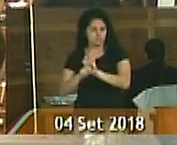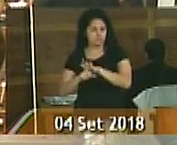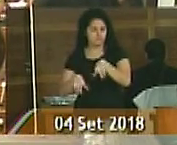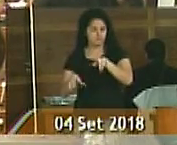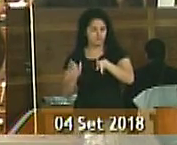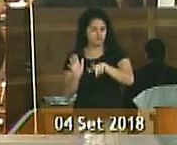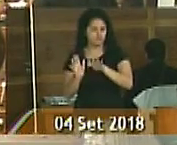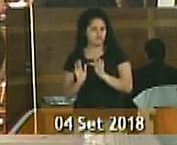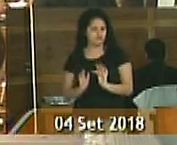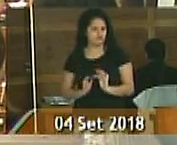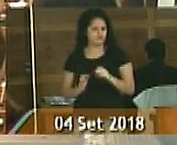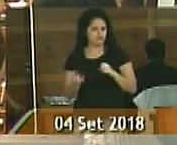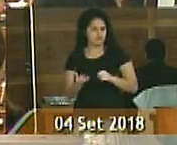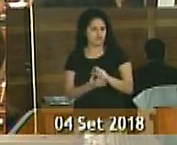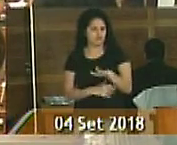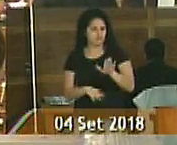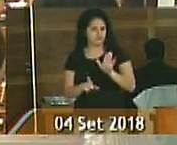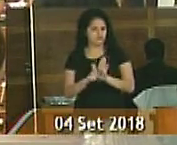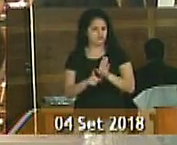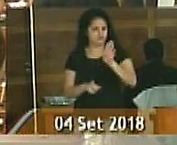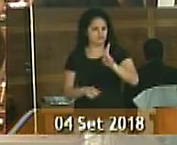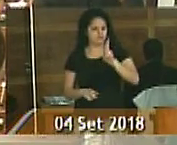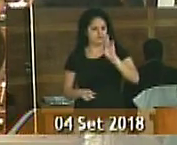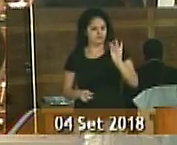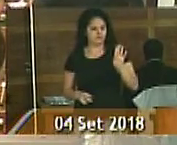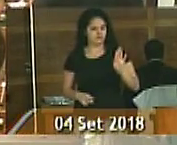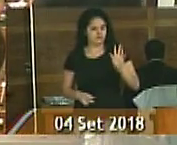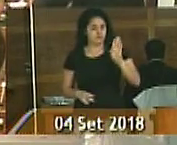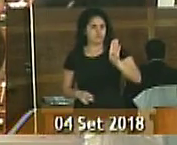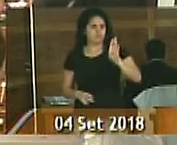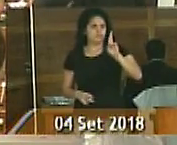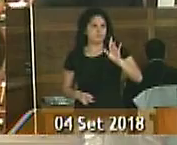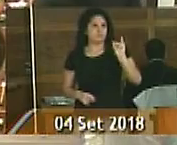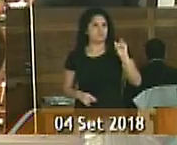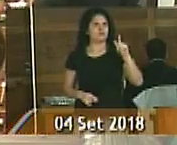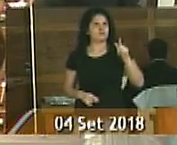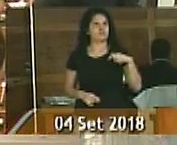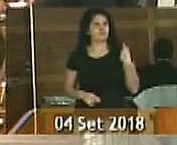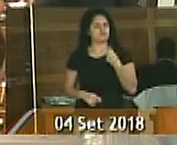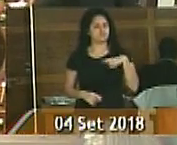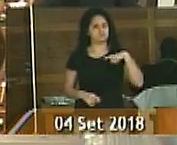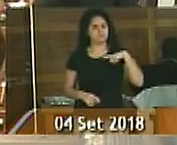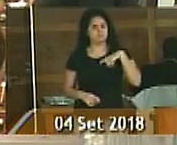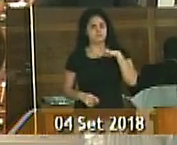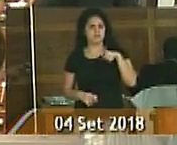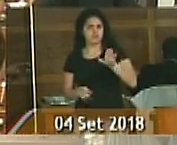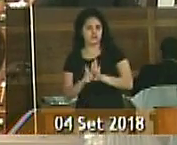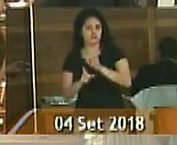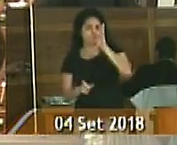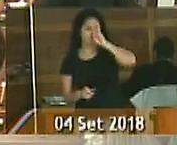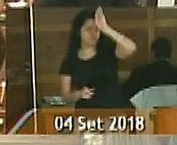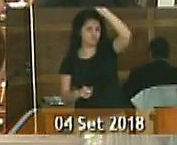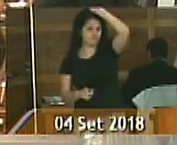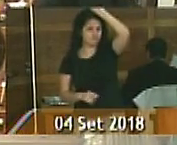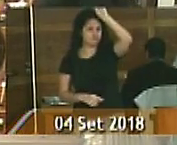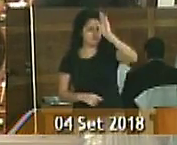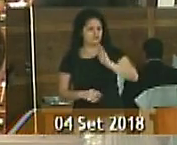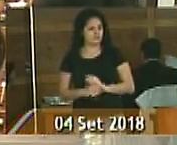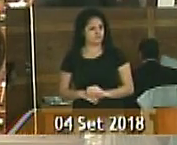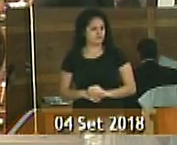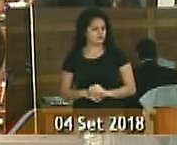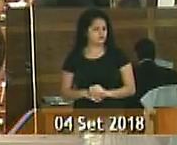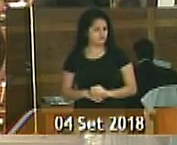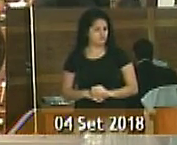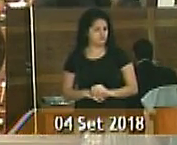para a criação de uma lei dos brigadistas ambientais. Hoje nós temos a lei do bombeiro civil, lei federal, e que foi